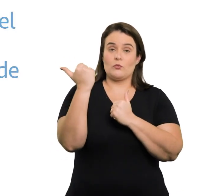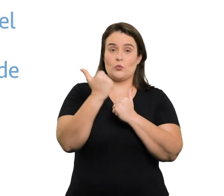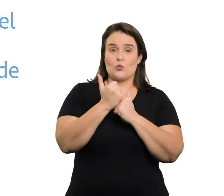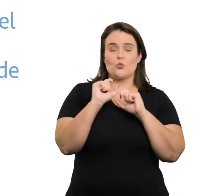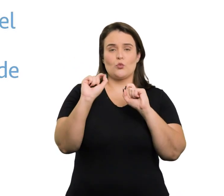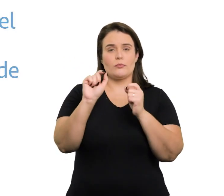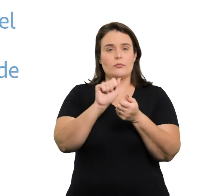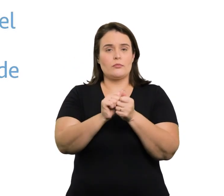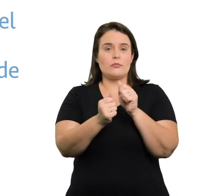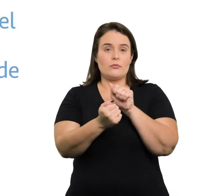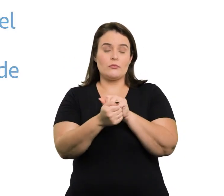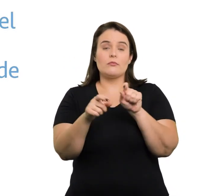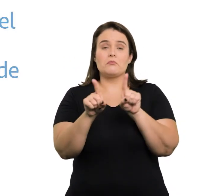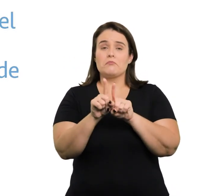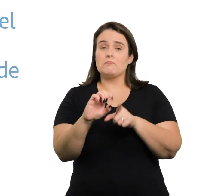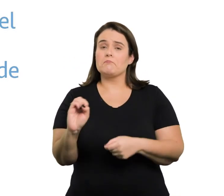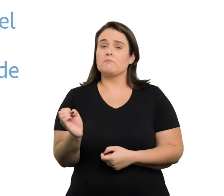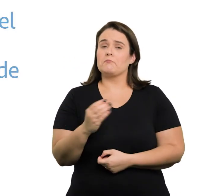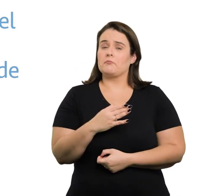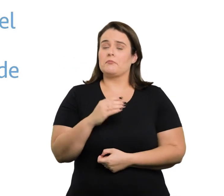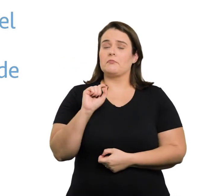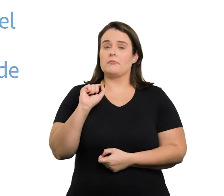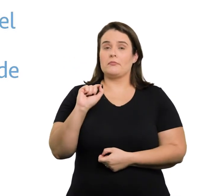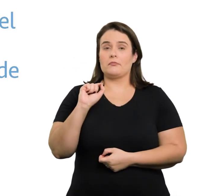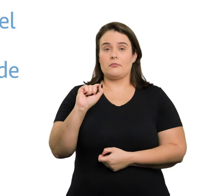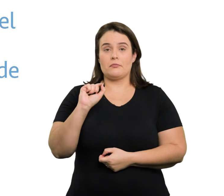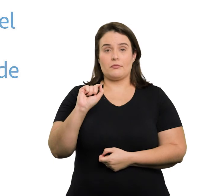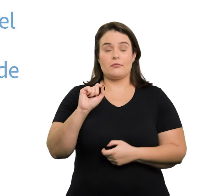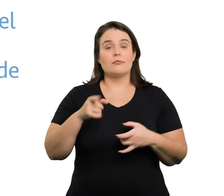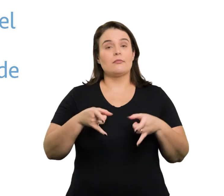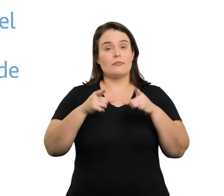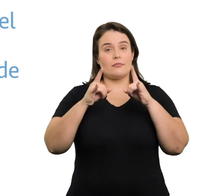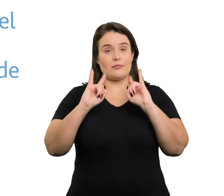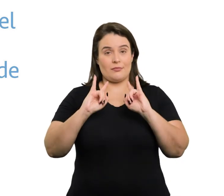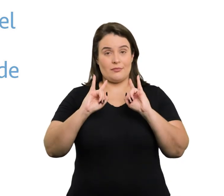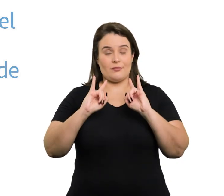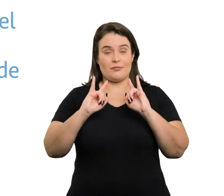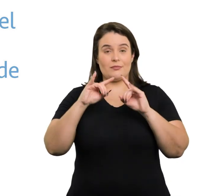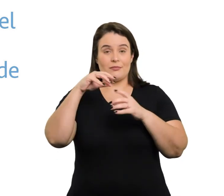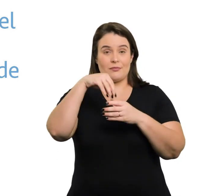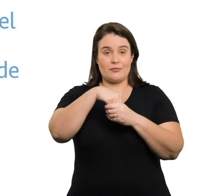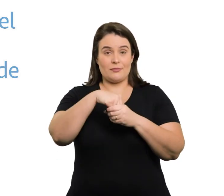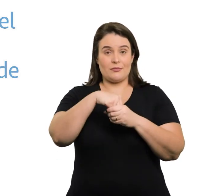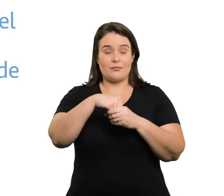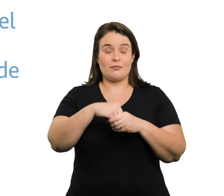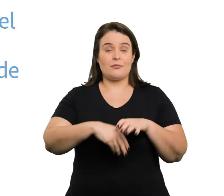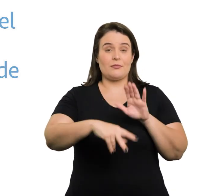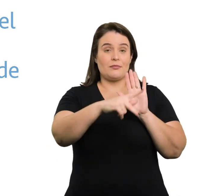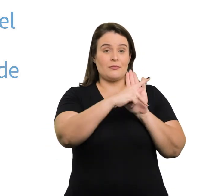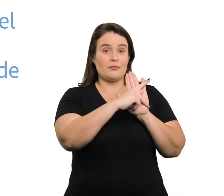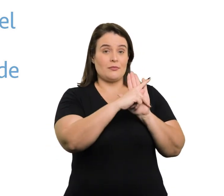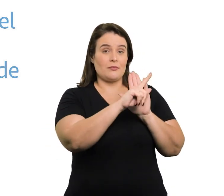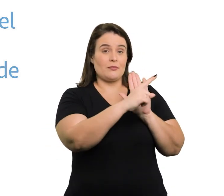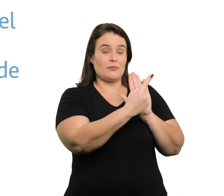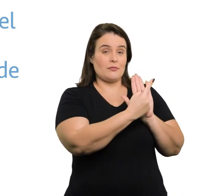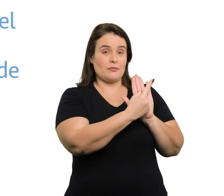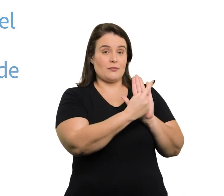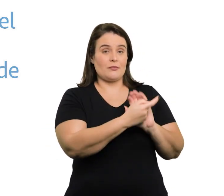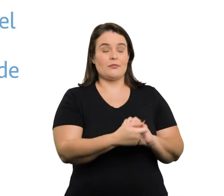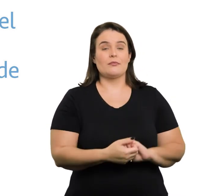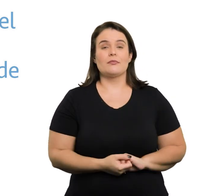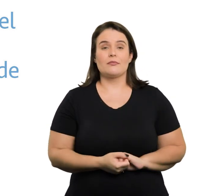as necessidades de adequação e modernização das instalações da edificação. Parágrafo